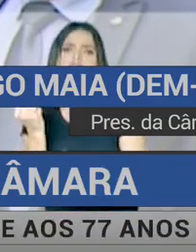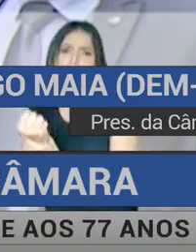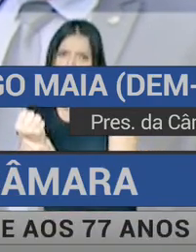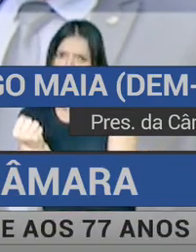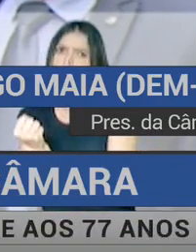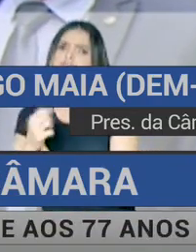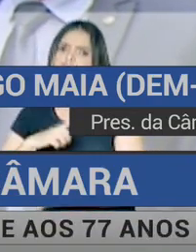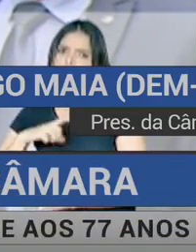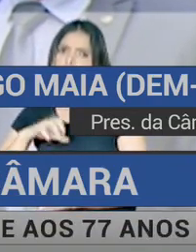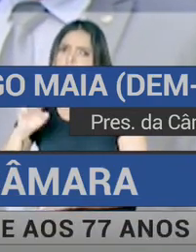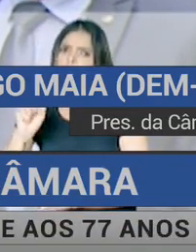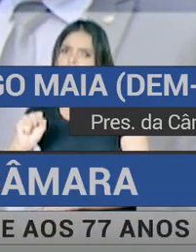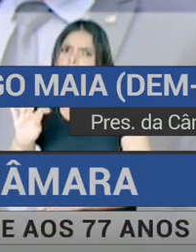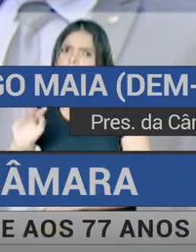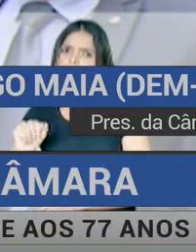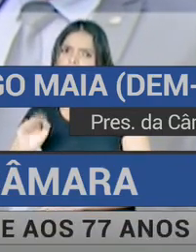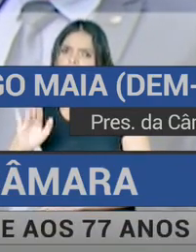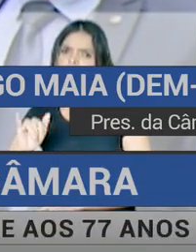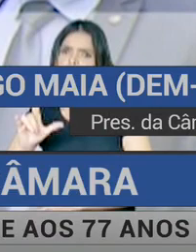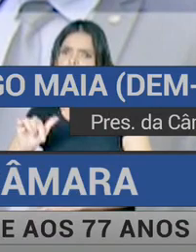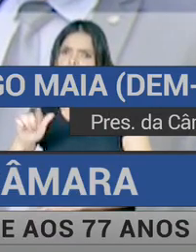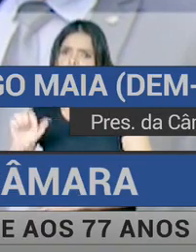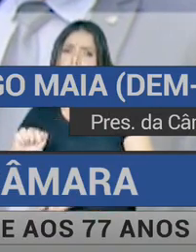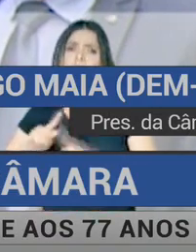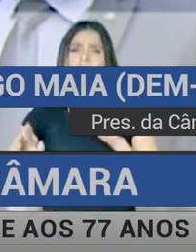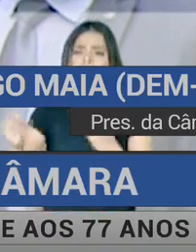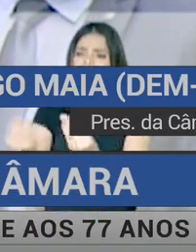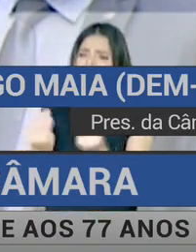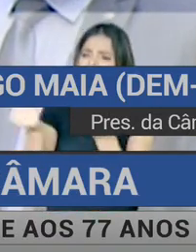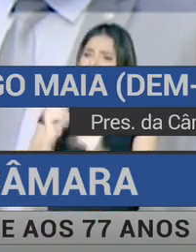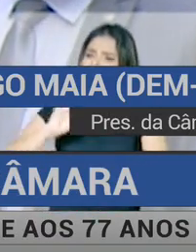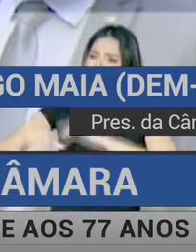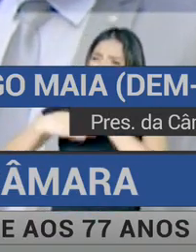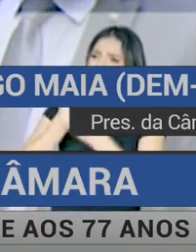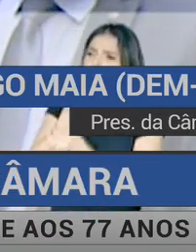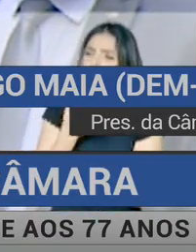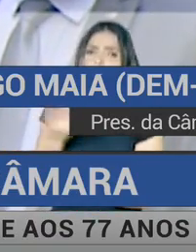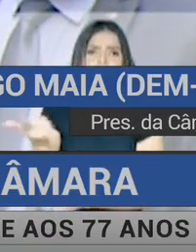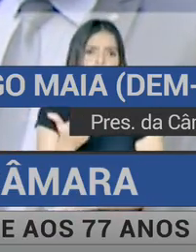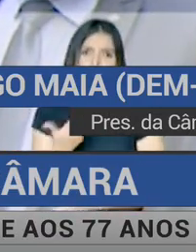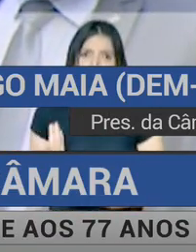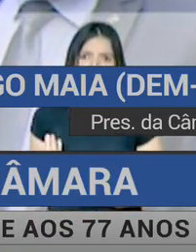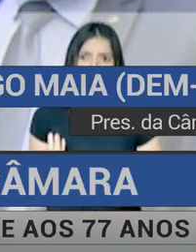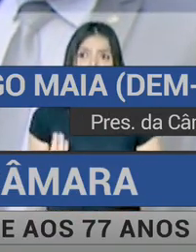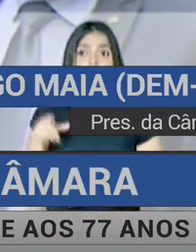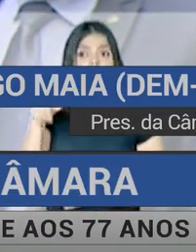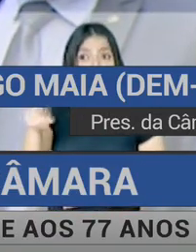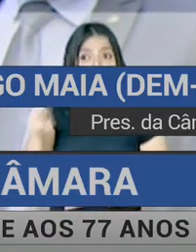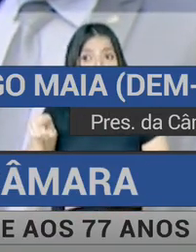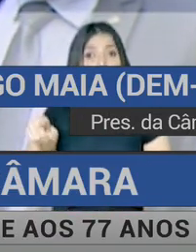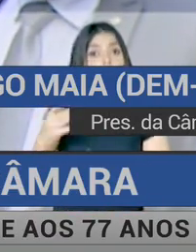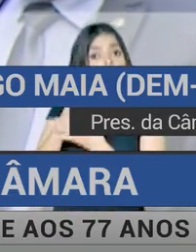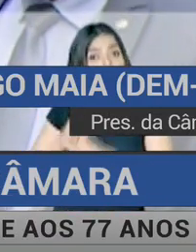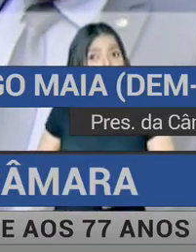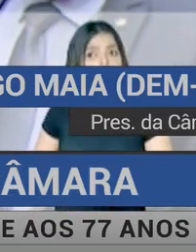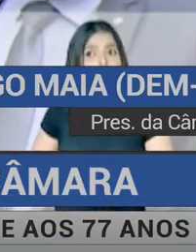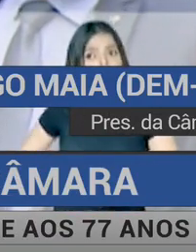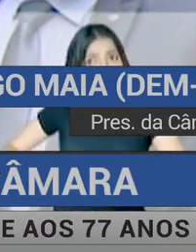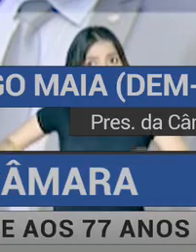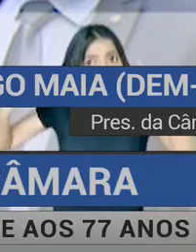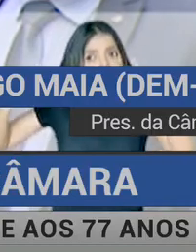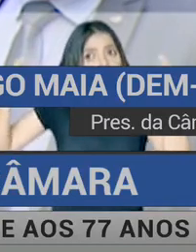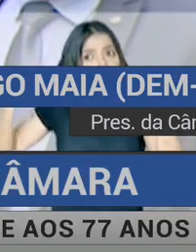pouca produtividade. E é isso que a gente precisa combater. E é esse desafio que nós